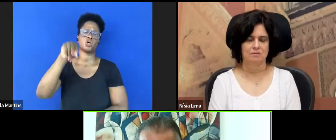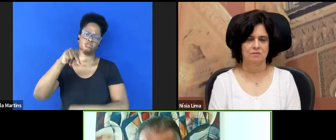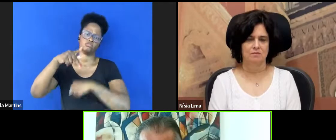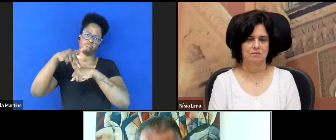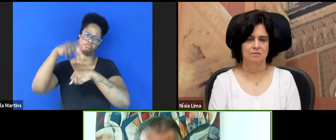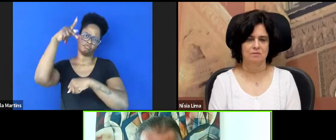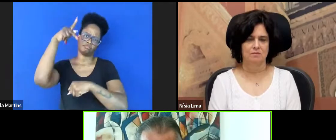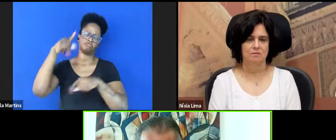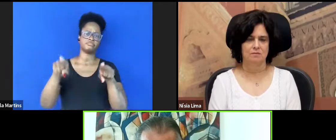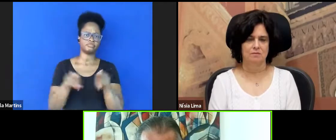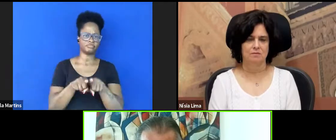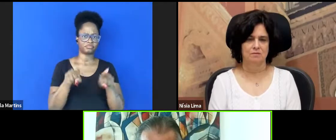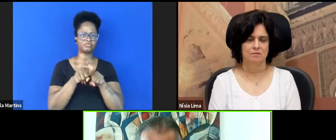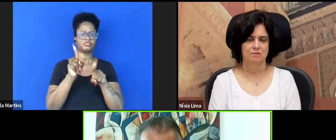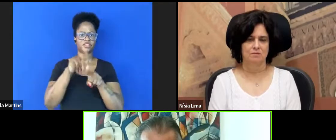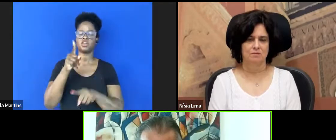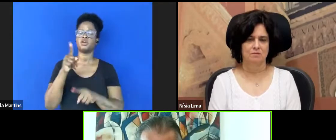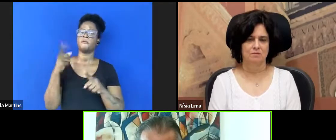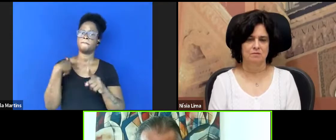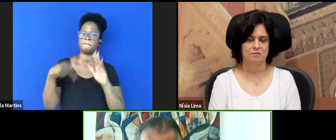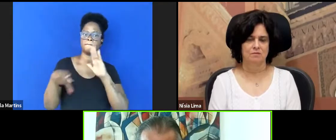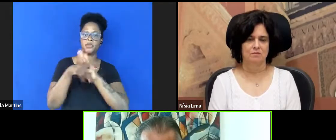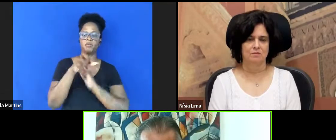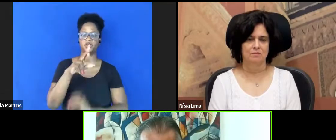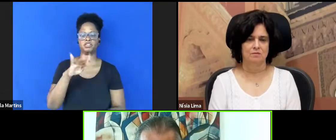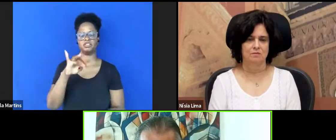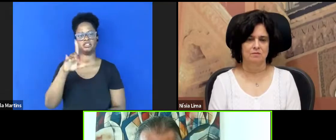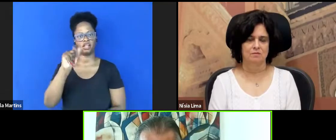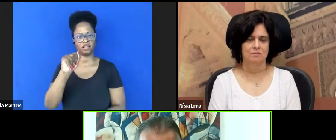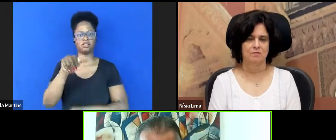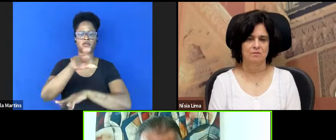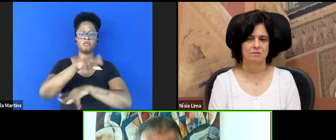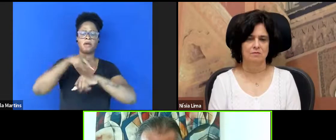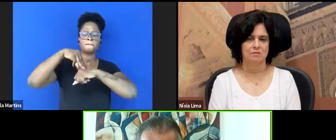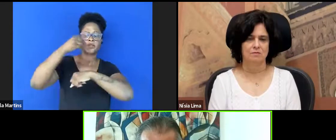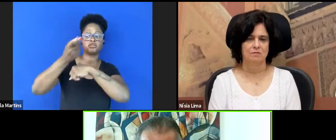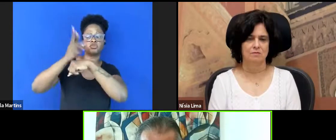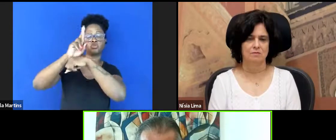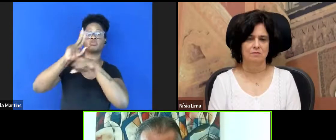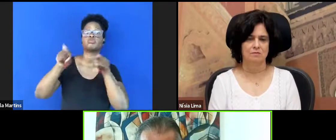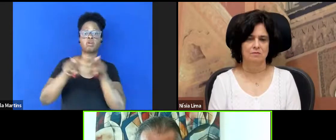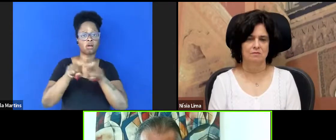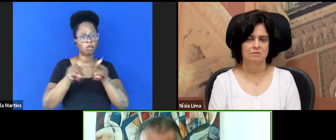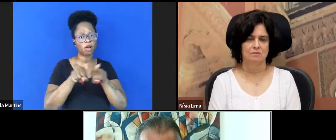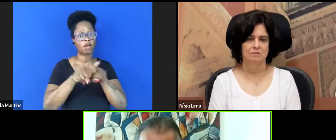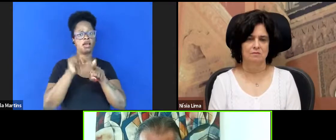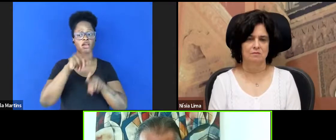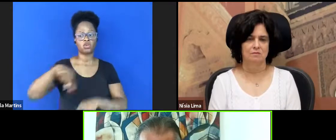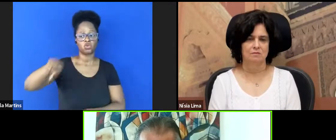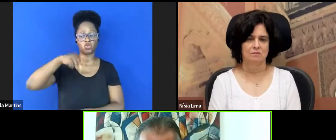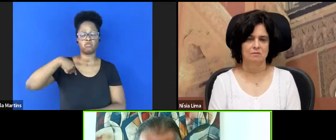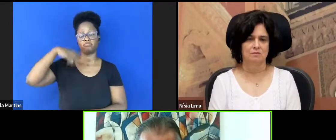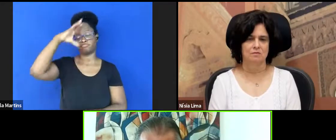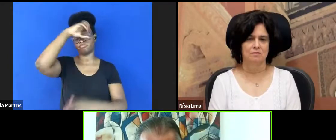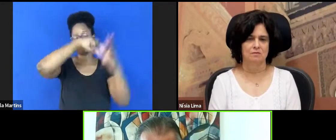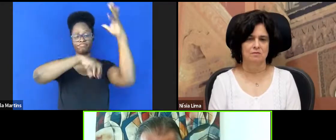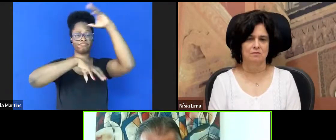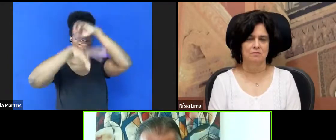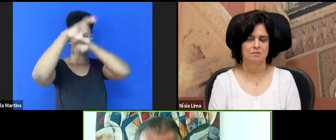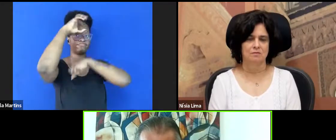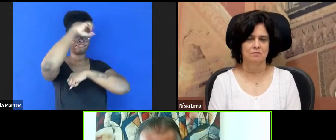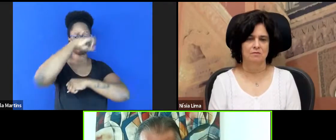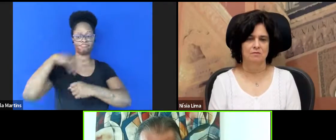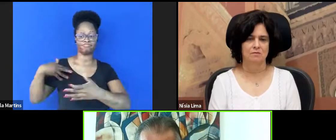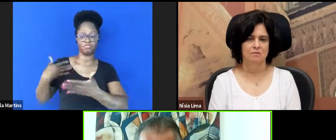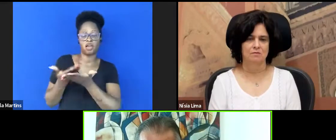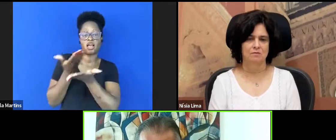especialização, residência multiprofissional, mestrado e doutorado, com os quais também aprendi muito durante as